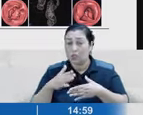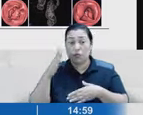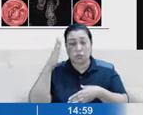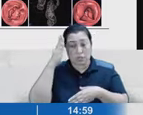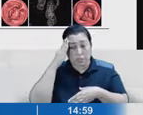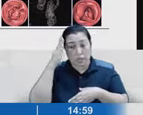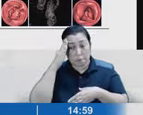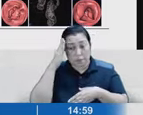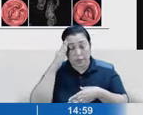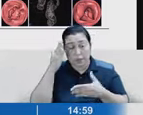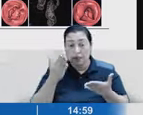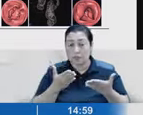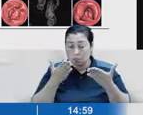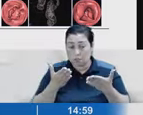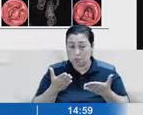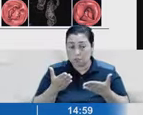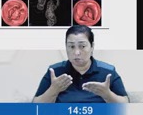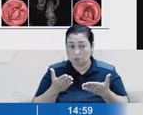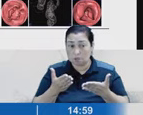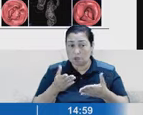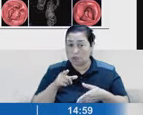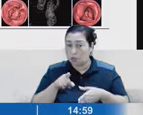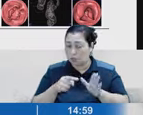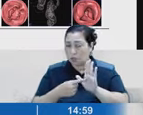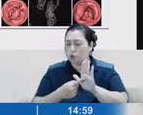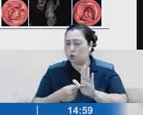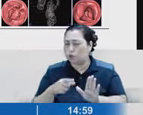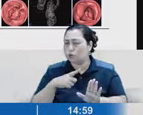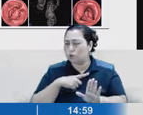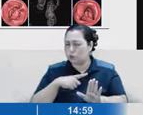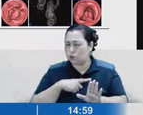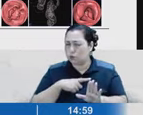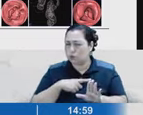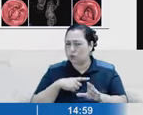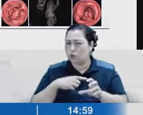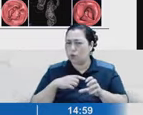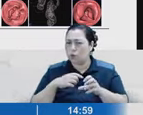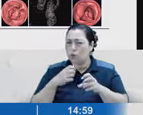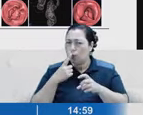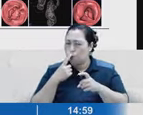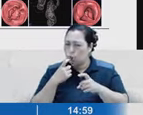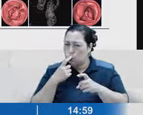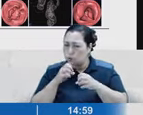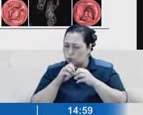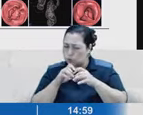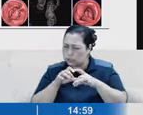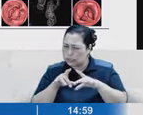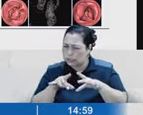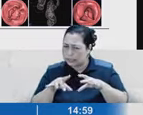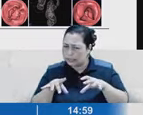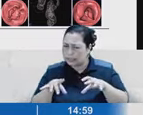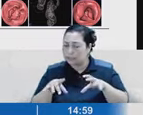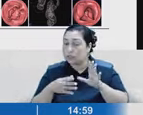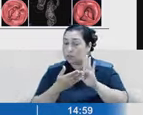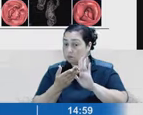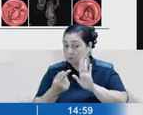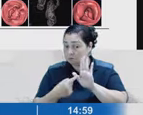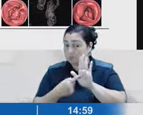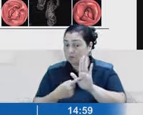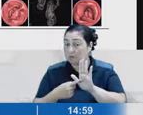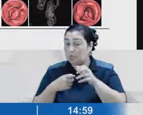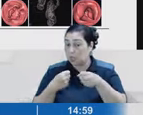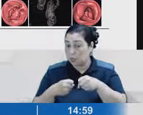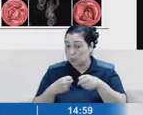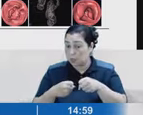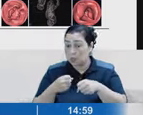detecção e sinalizar, tem algum sangramento que não está de acordo, né, que vale a pena